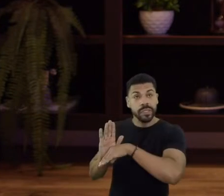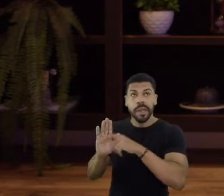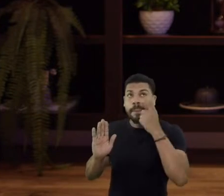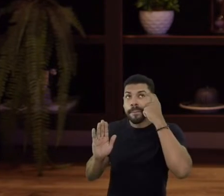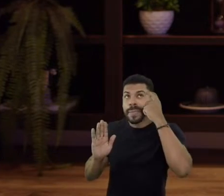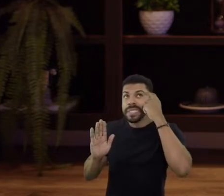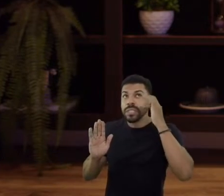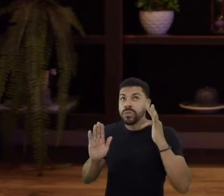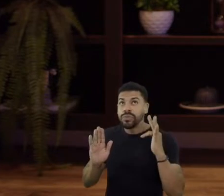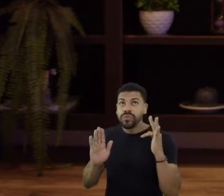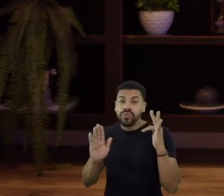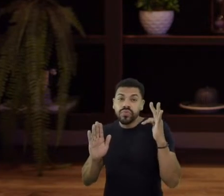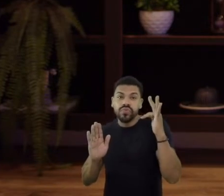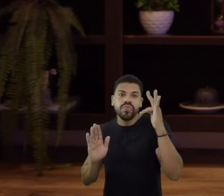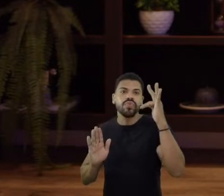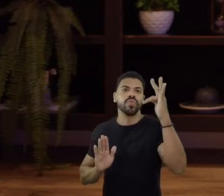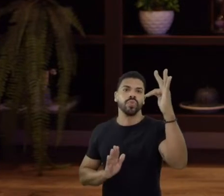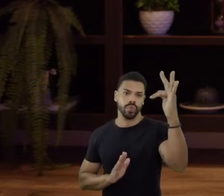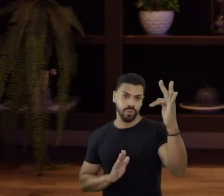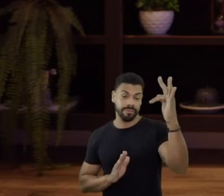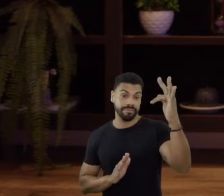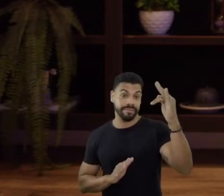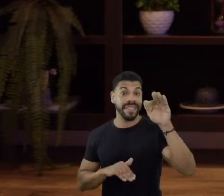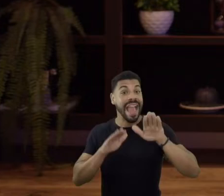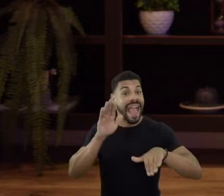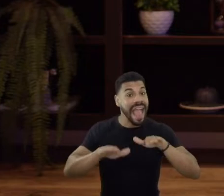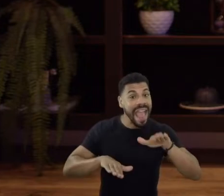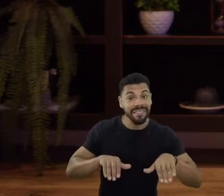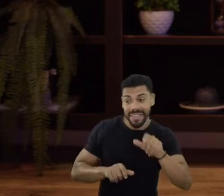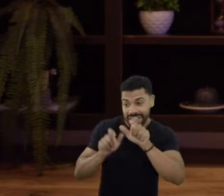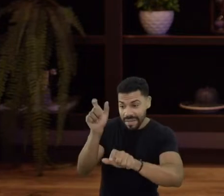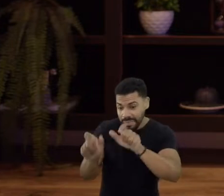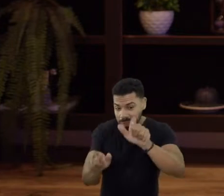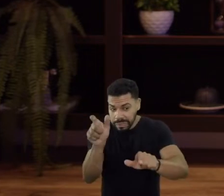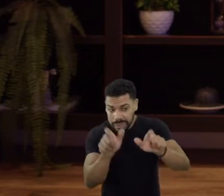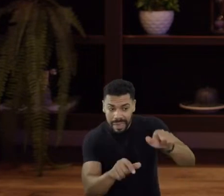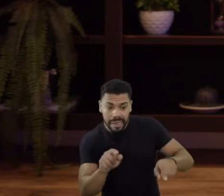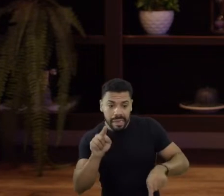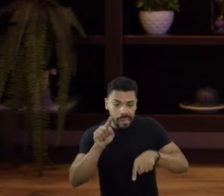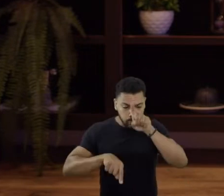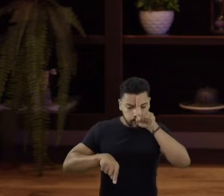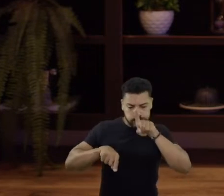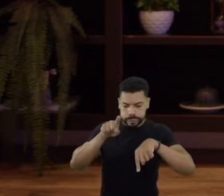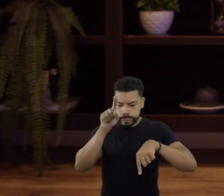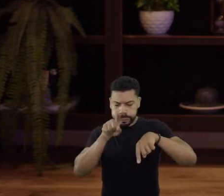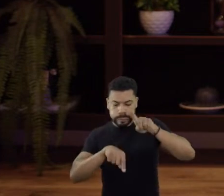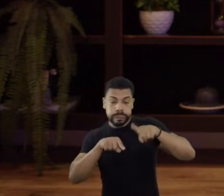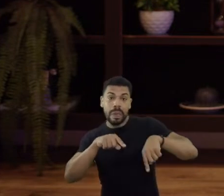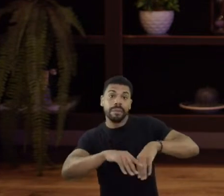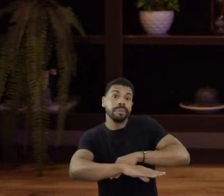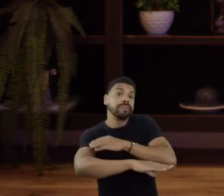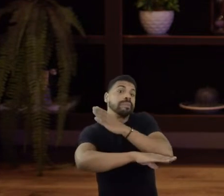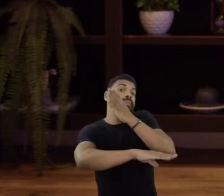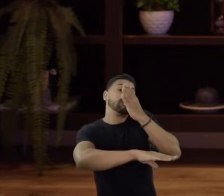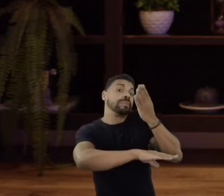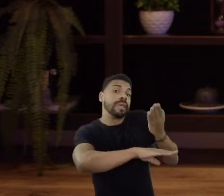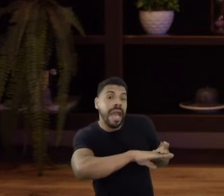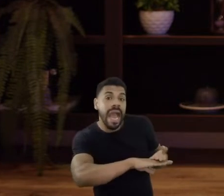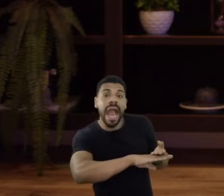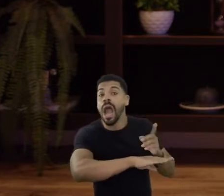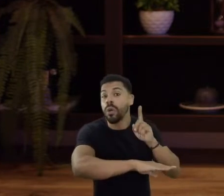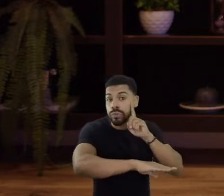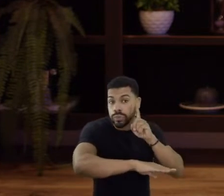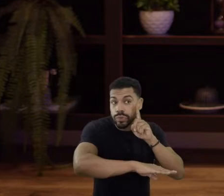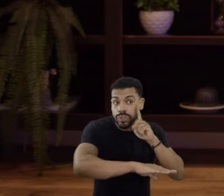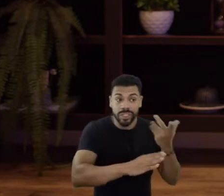longo prazo ele tá fazendo uma posição de longo prazo Então esse monte de de oscilação que acontece dentro do dia pode ser uma desvantagem